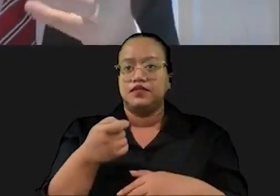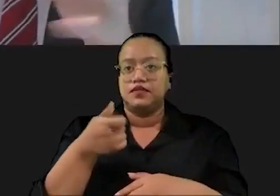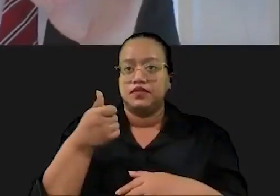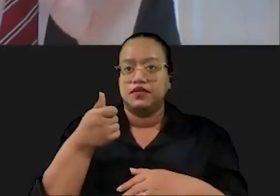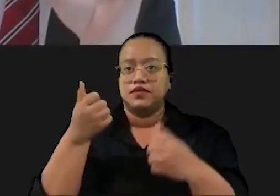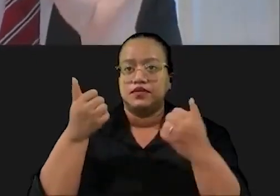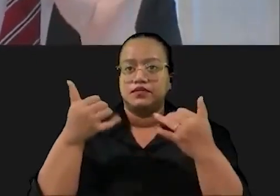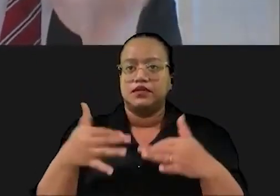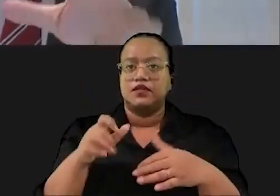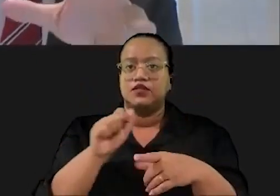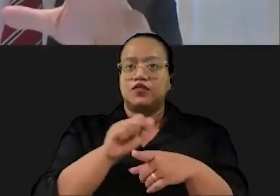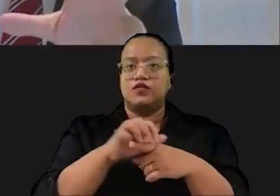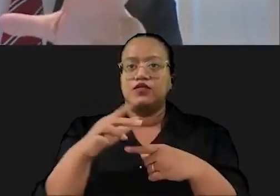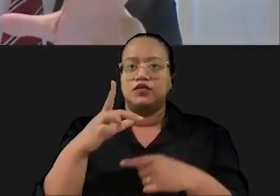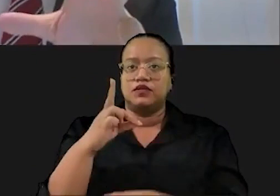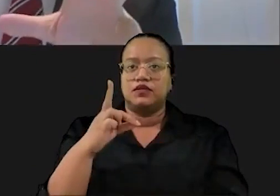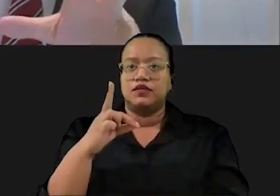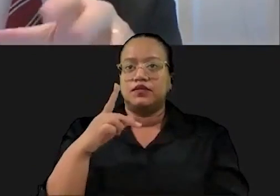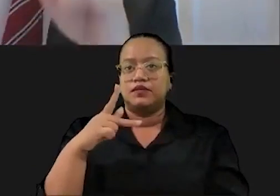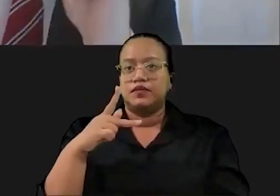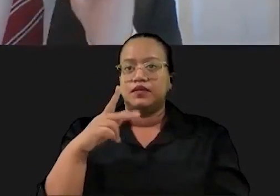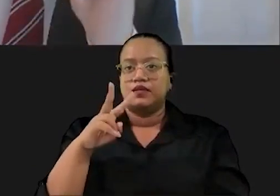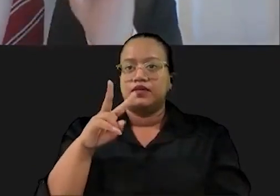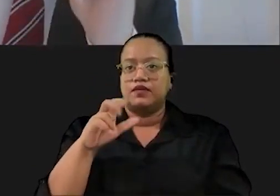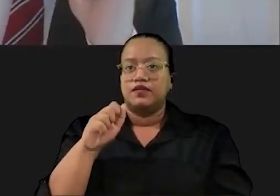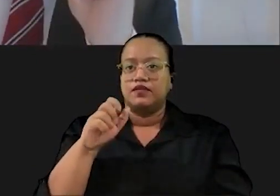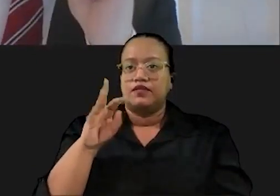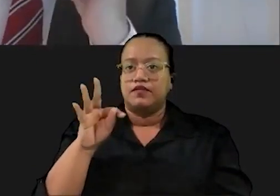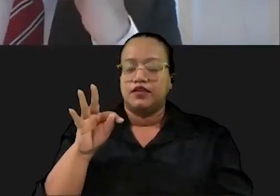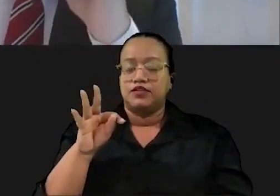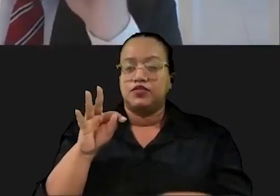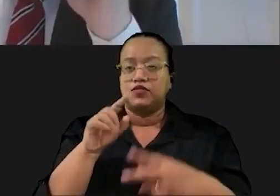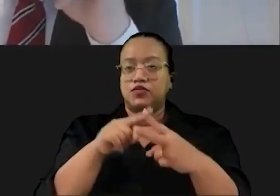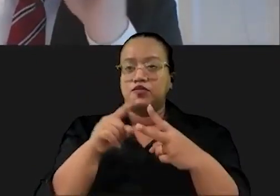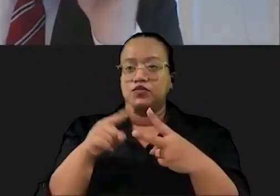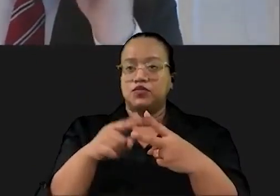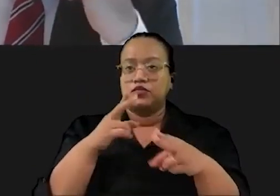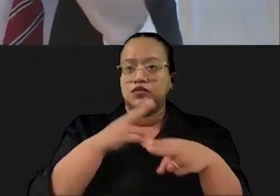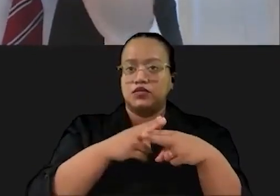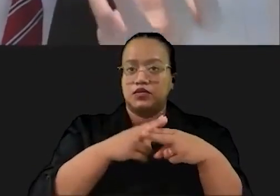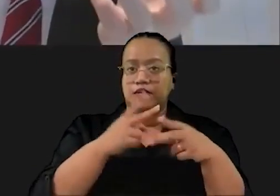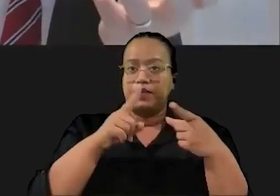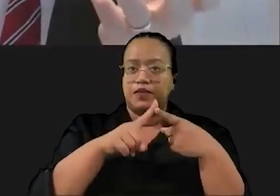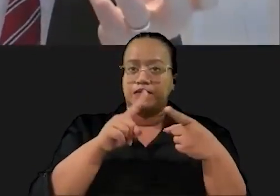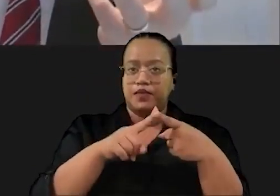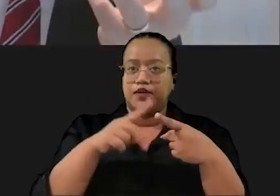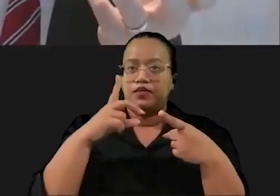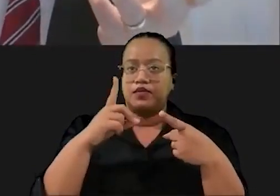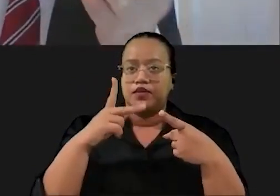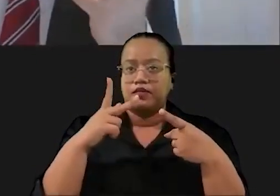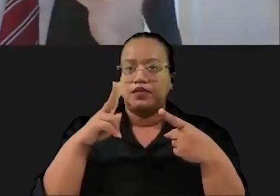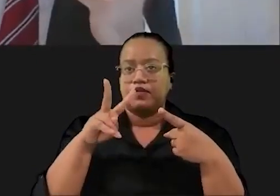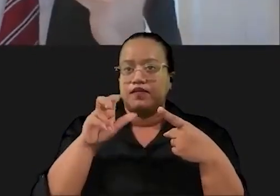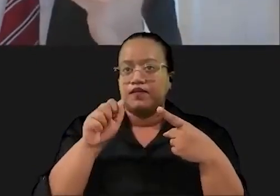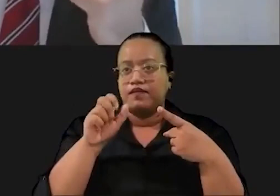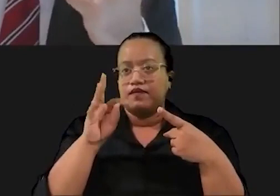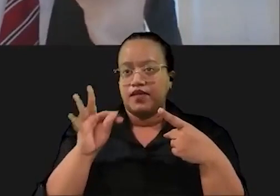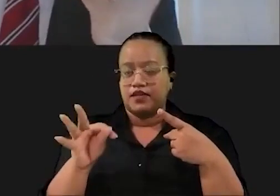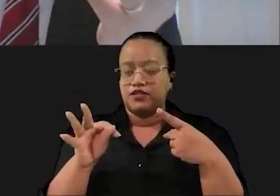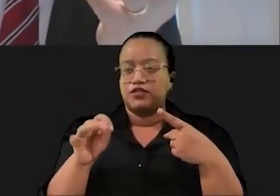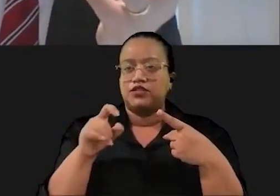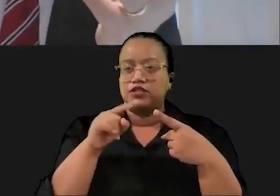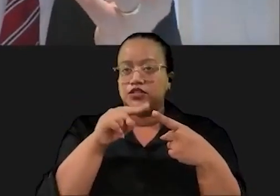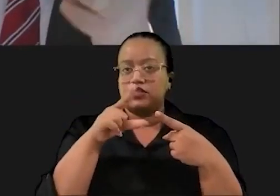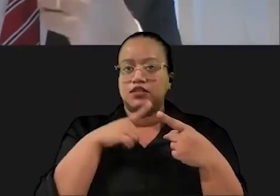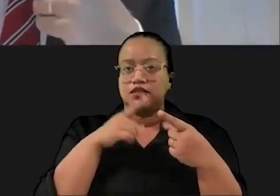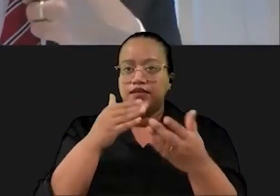Econômica Federal. O primeiro deles, o fluxo do EPVAT, né, que ele tem origem aí, a partir do momento que a Caixa Econômica Federal